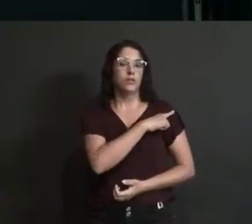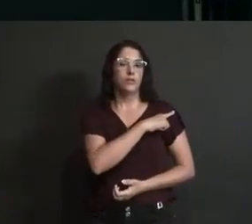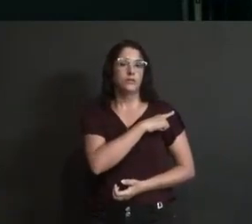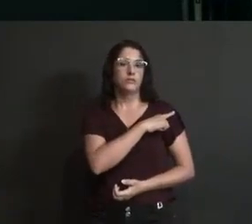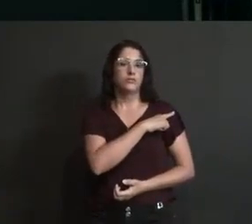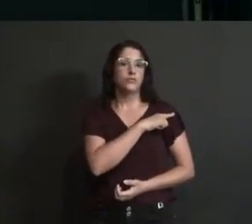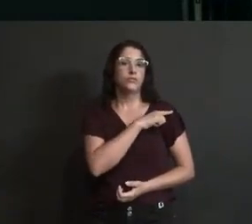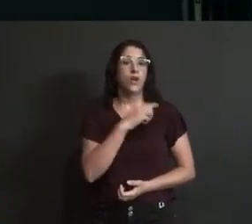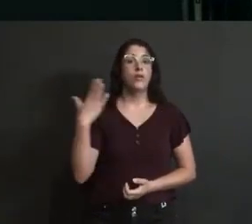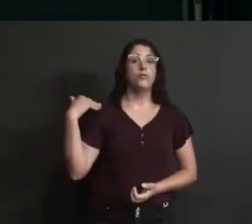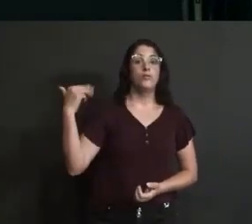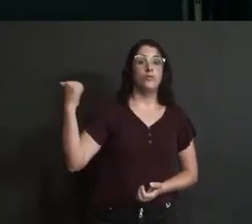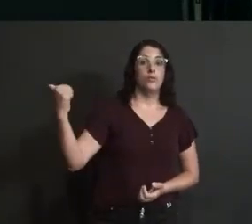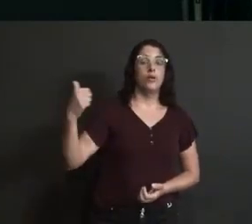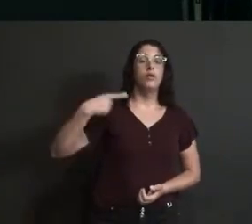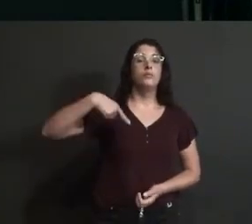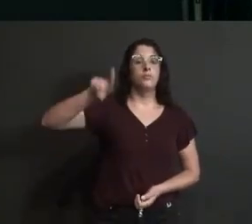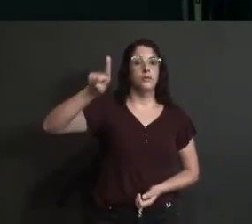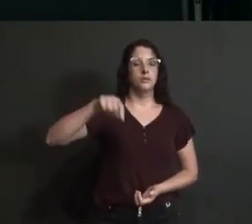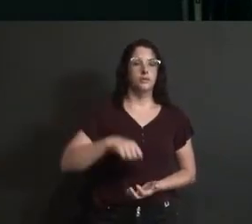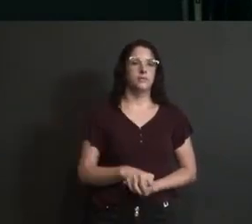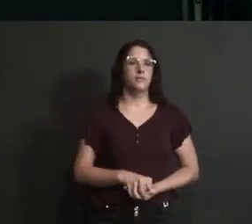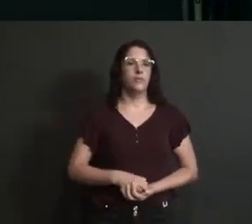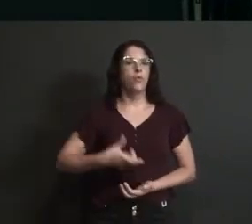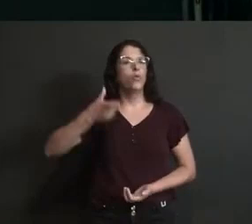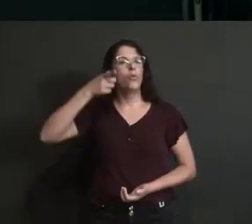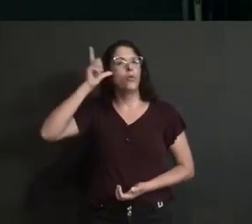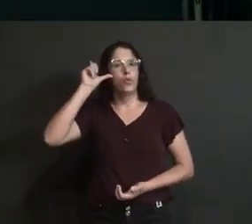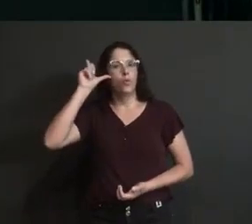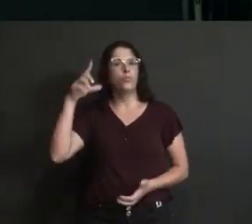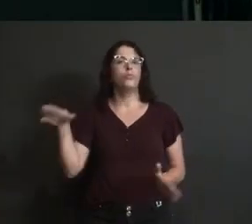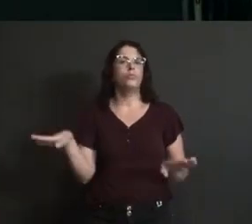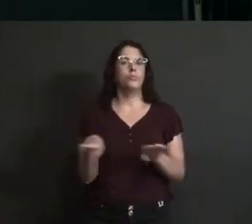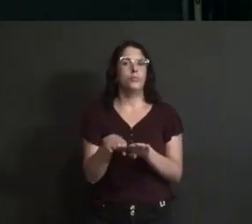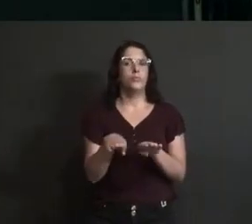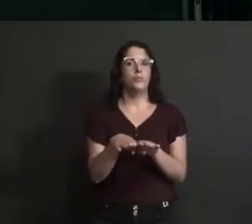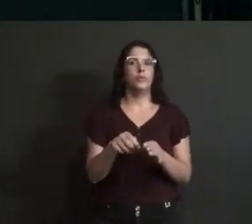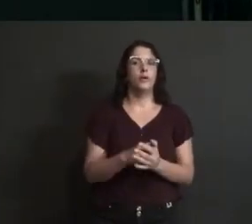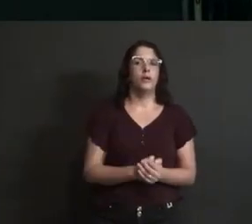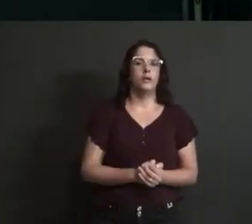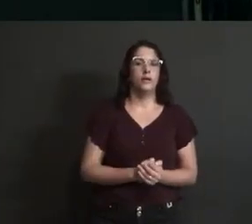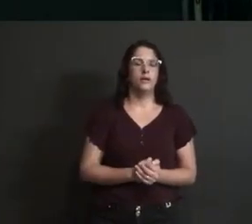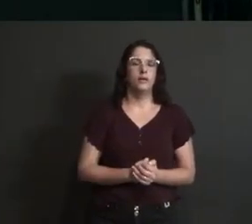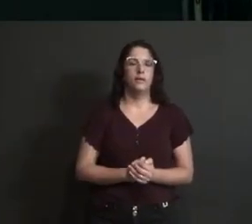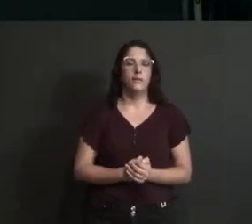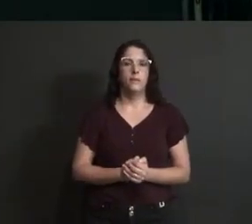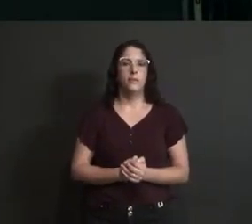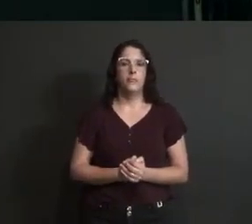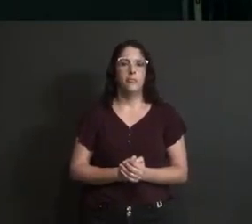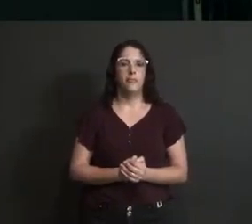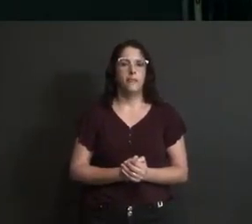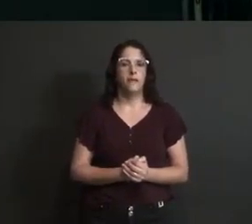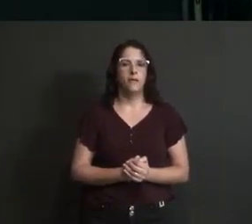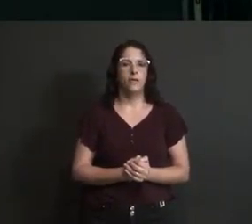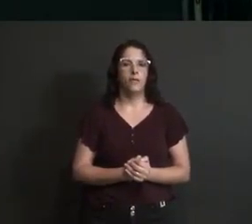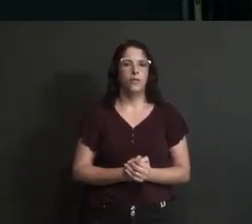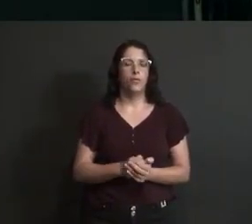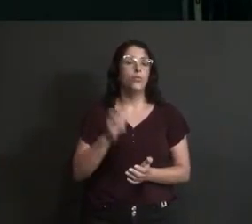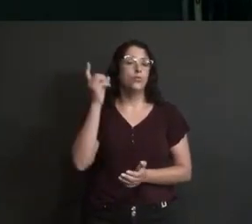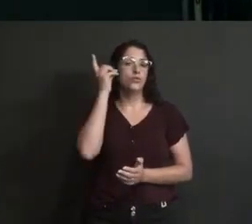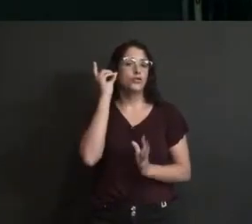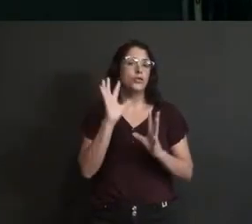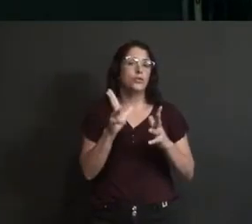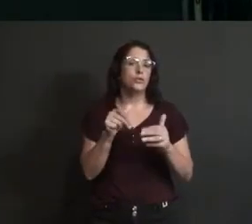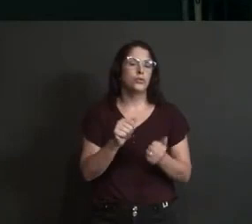o primeiro. Ontem nós estávamos lá também, ficamos lá das 9 às 4 da tarde,